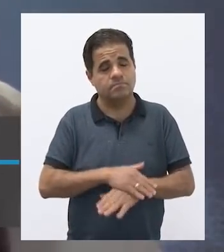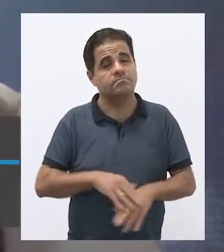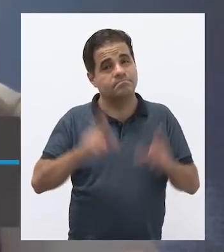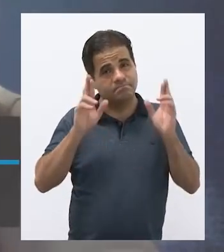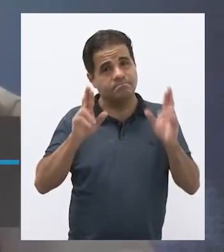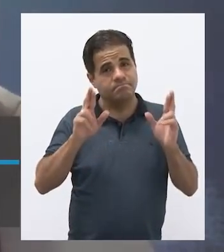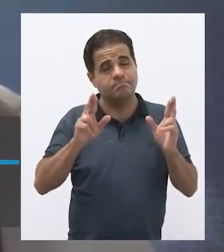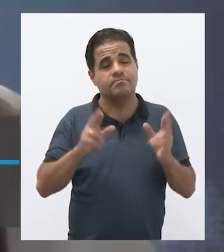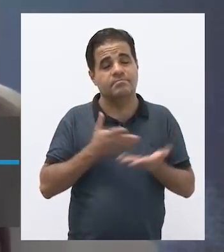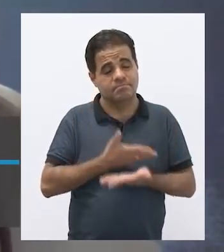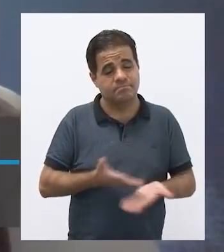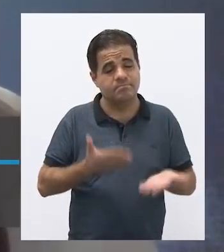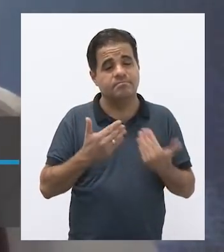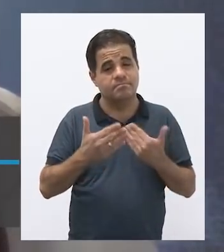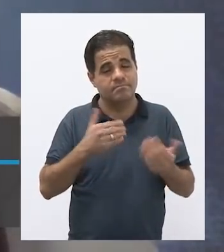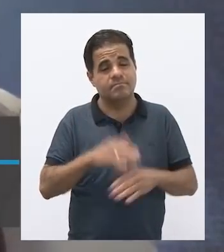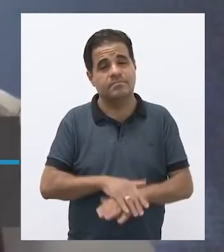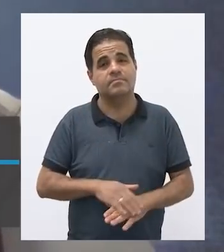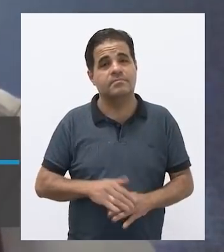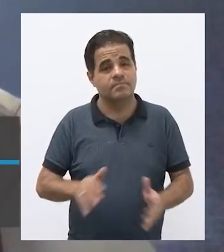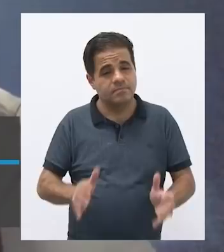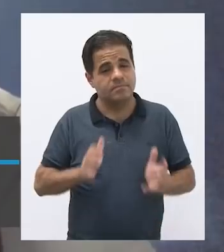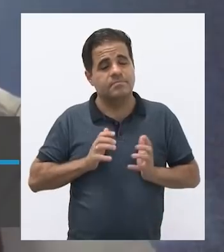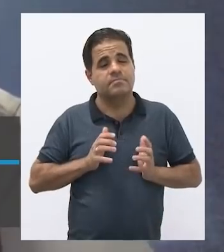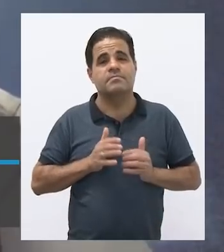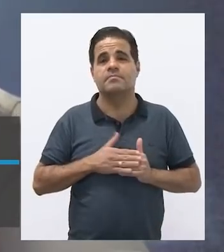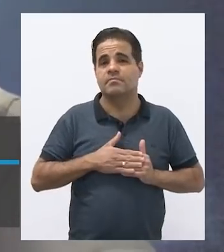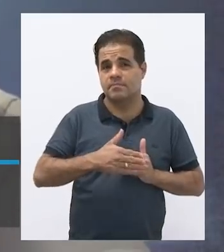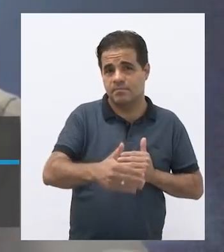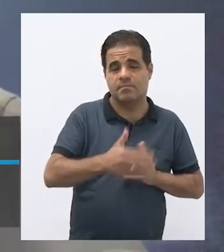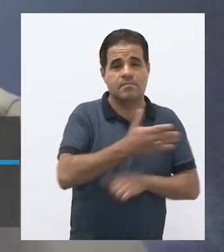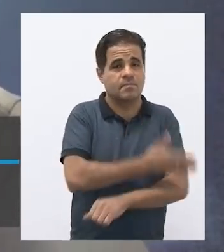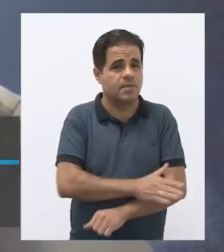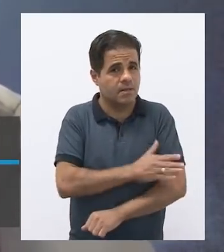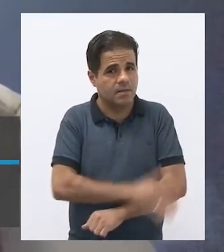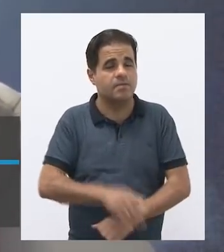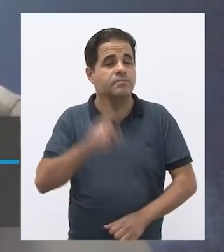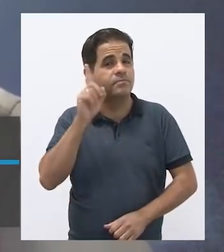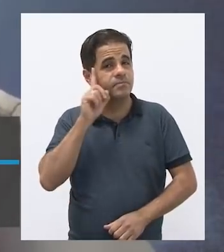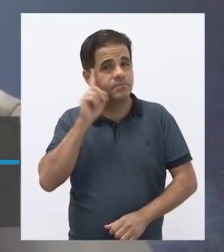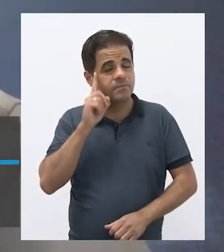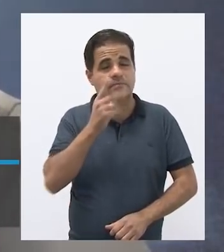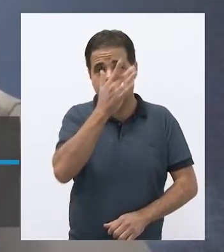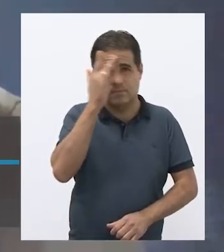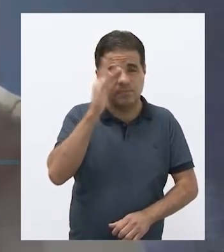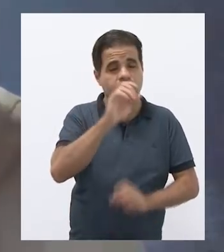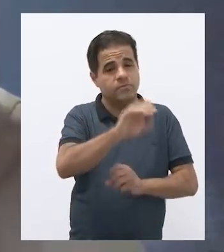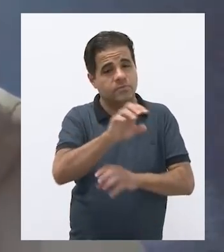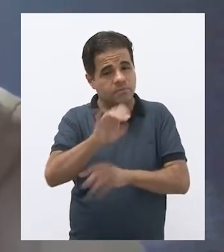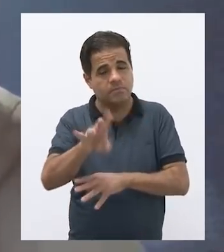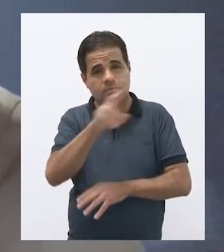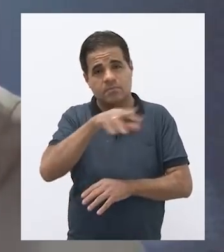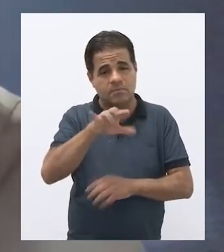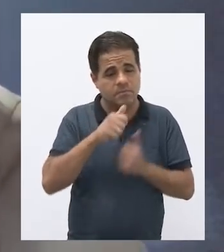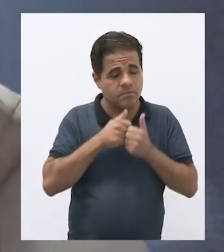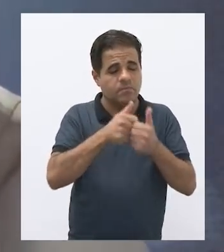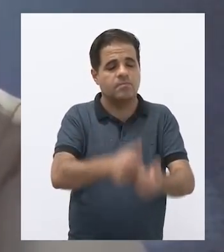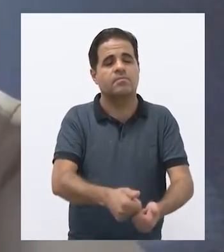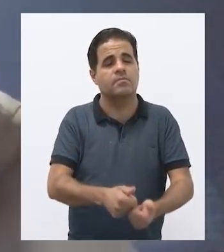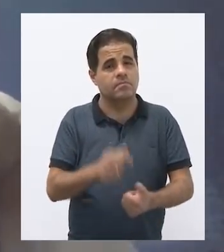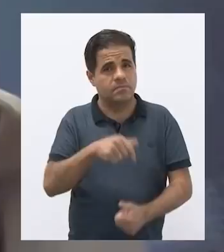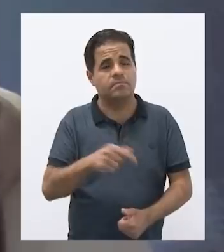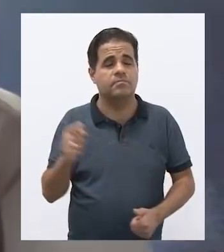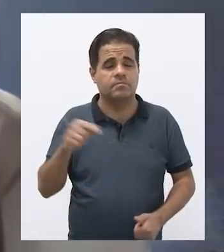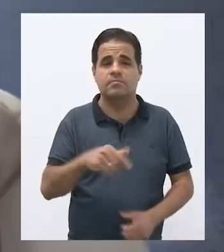espero seja enriquecedora para o exercício diário dos educadores que estão nos acompanhando e que, claro,